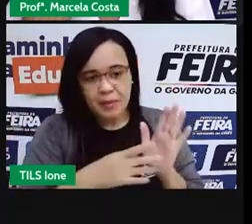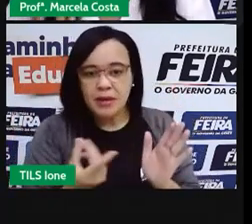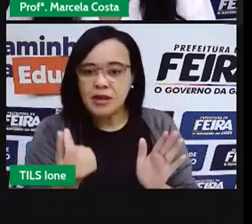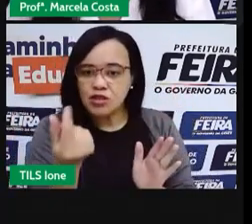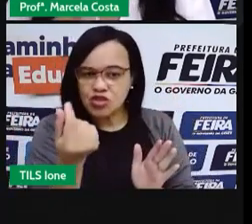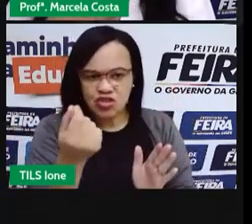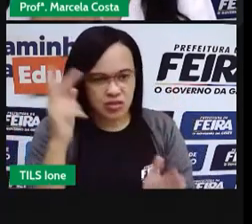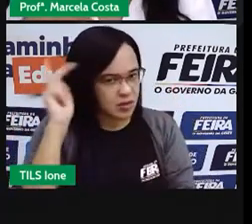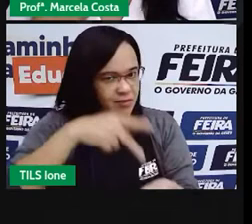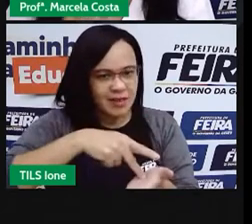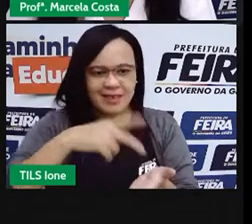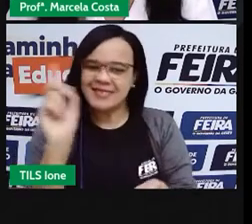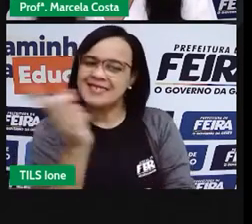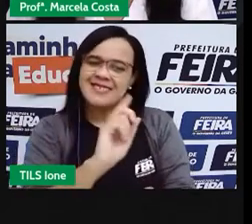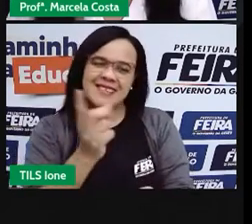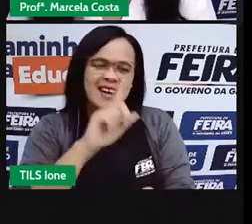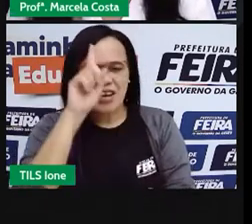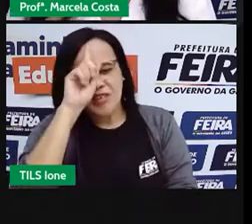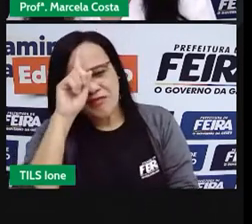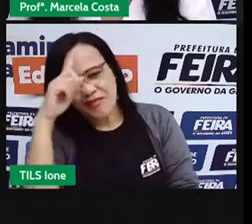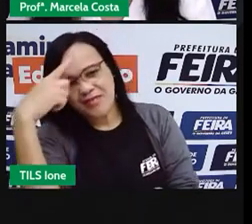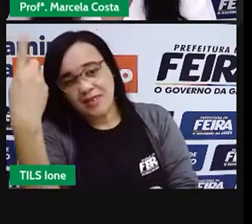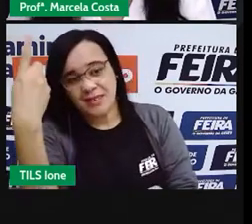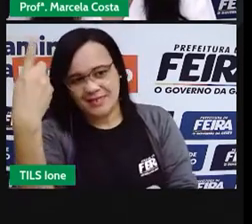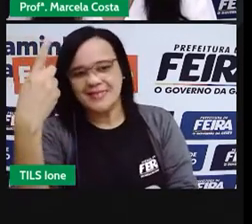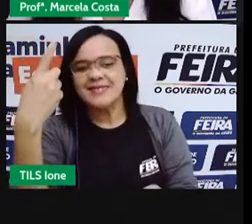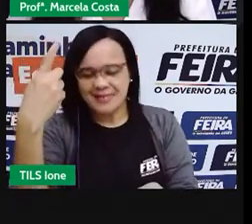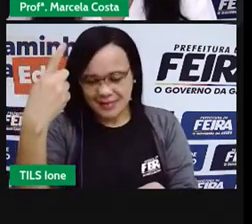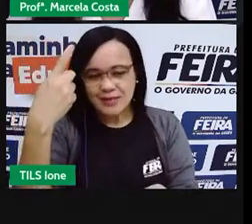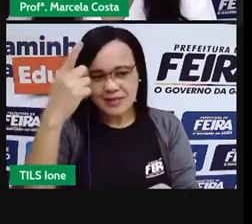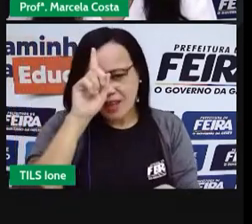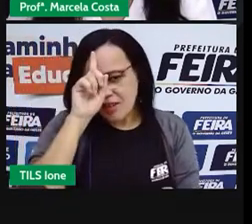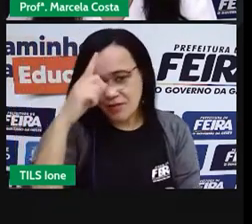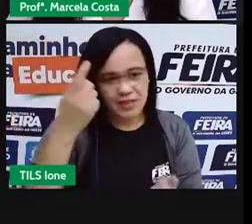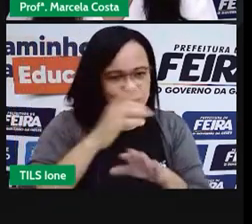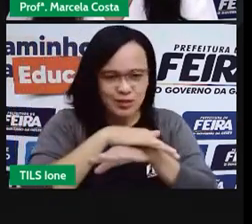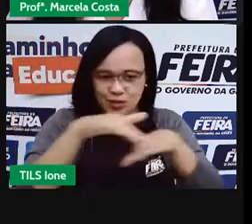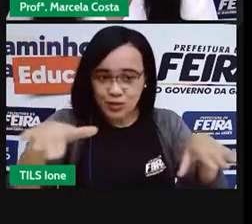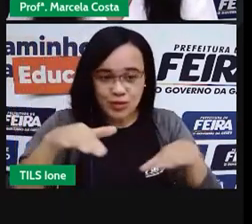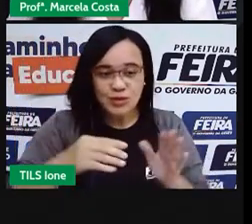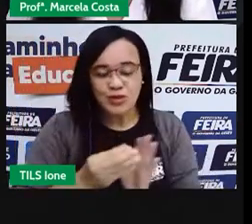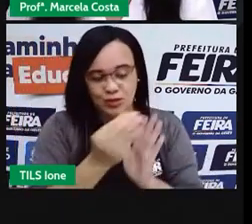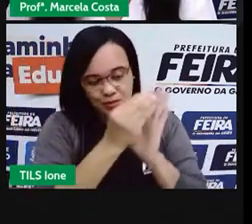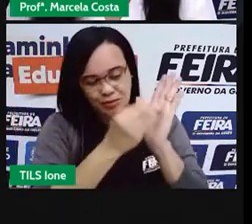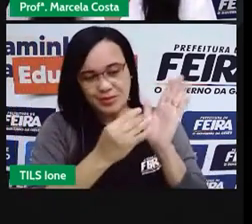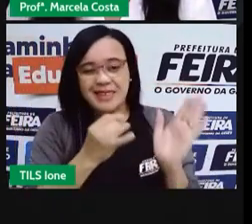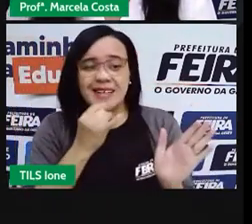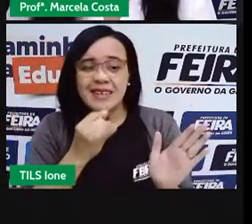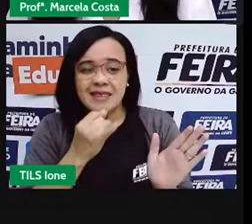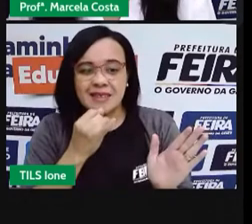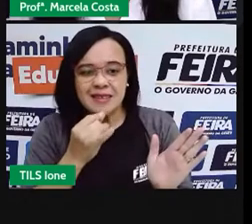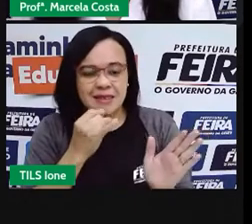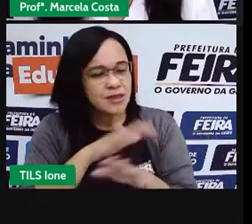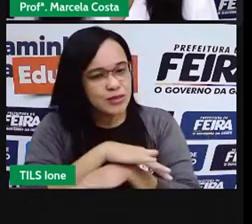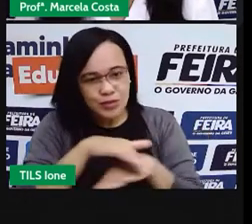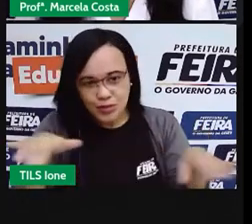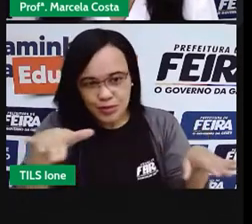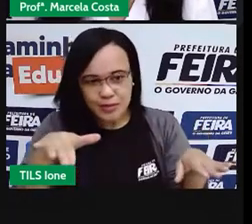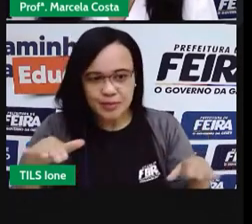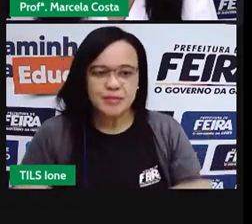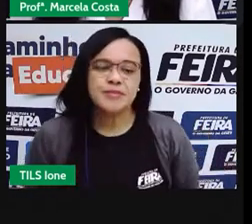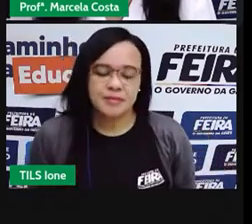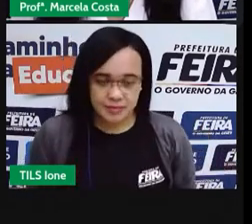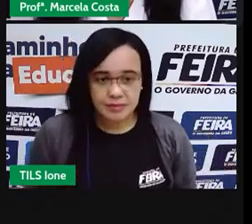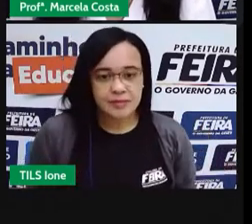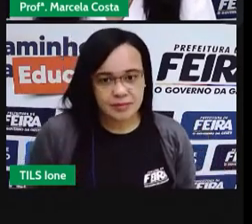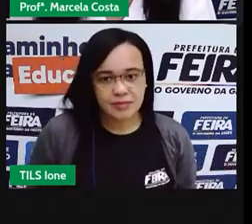valores reais, são valores representativos aqui que a gente colocou só para a gente poder